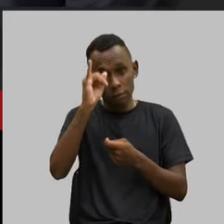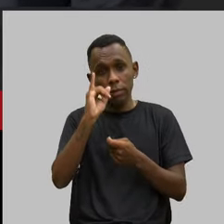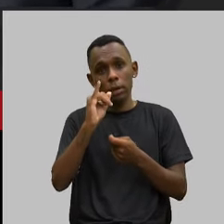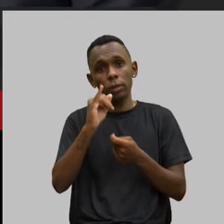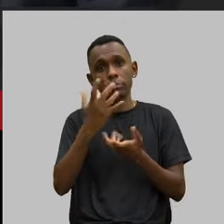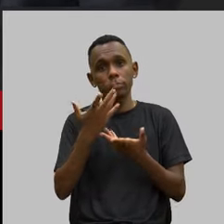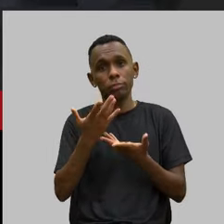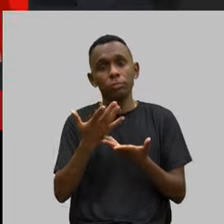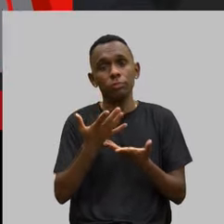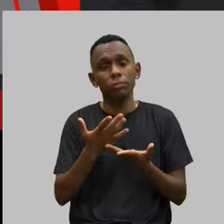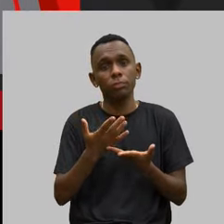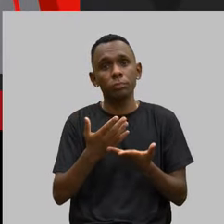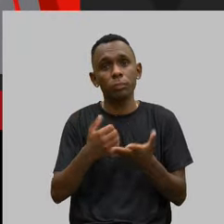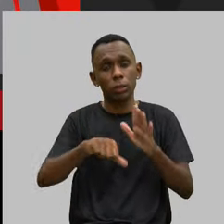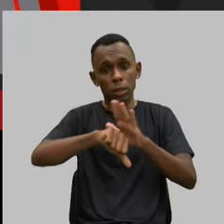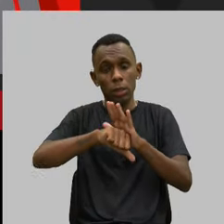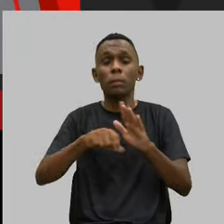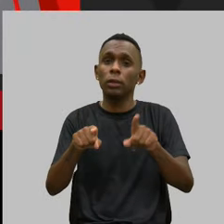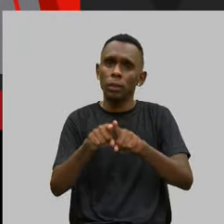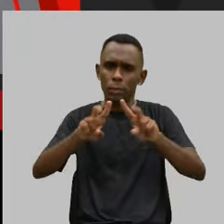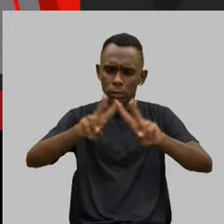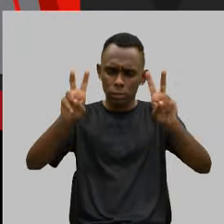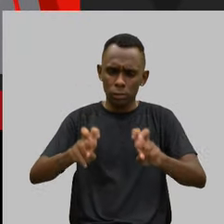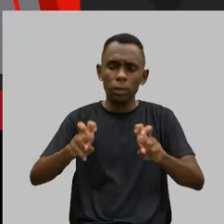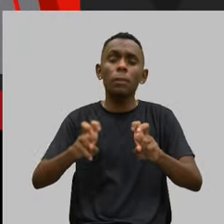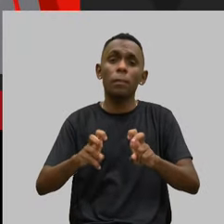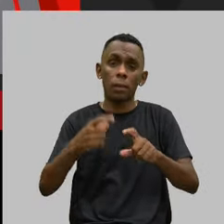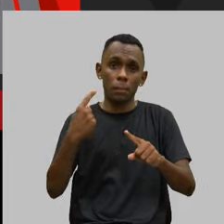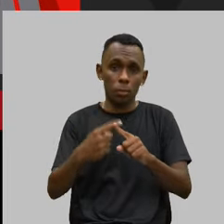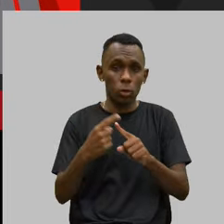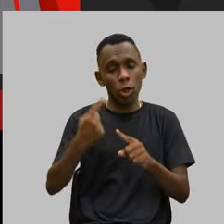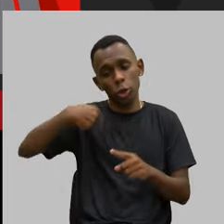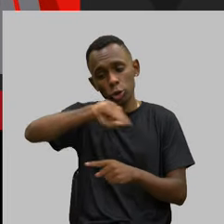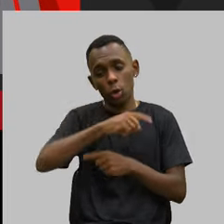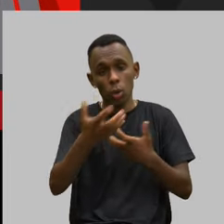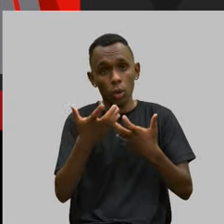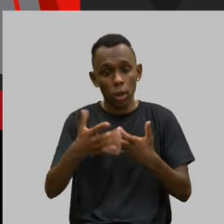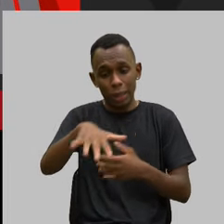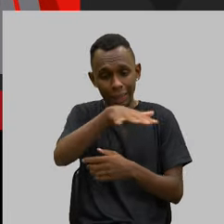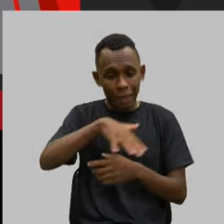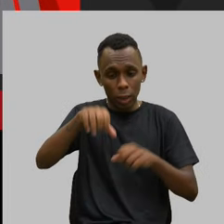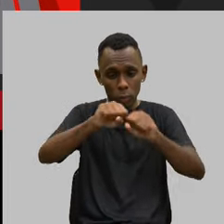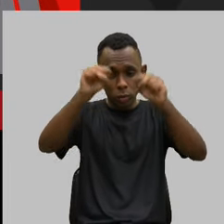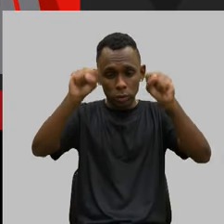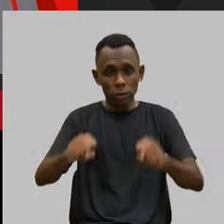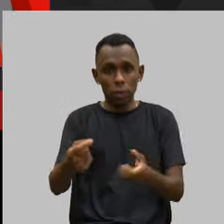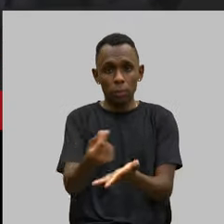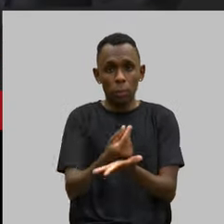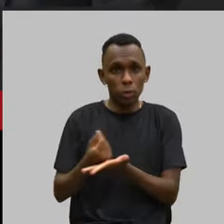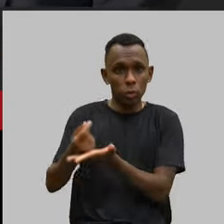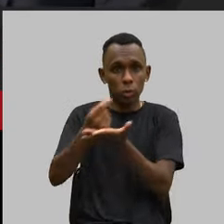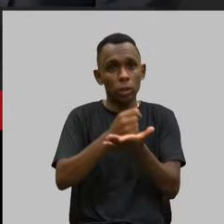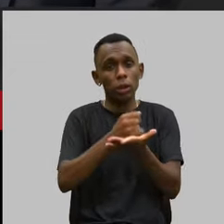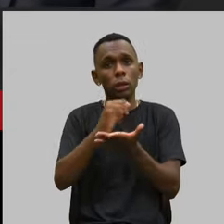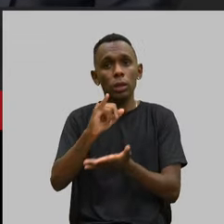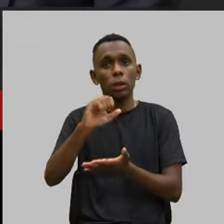importante tema eh porque nós queremos que a o nosso sistema tributário né o ICMS principalmente e ele